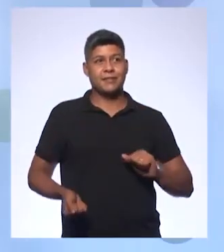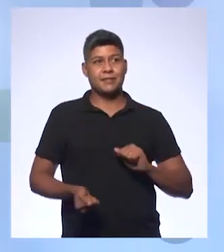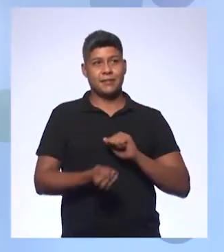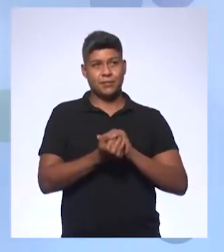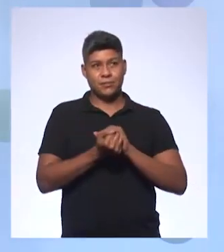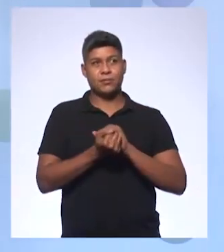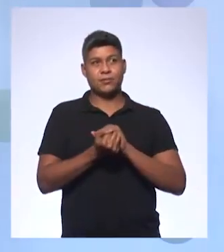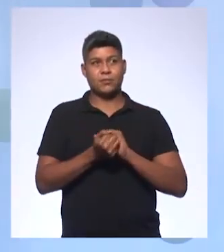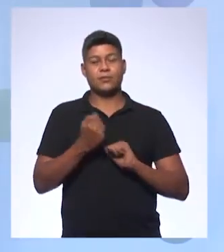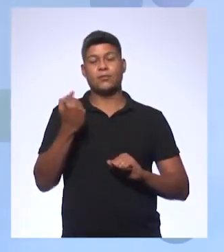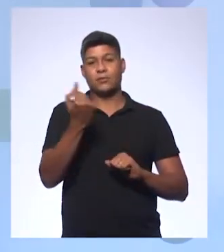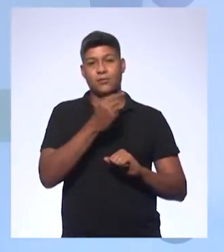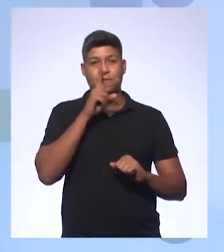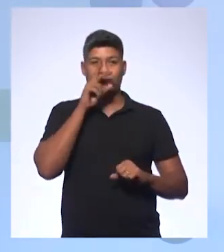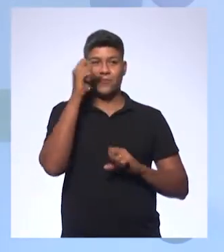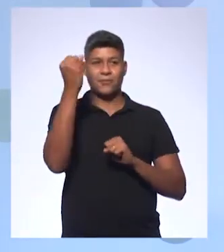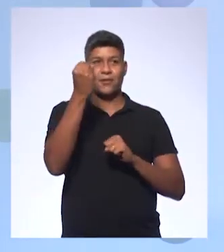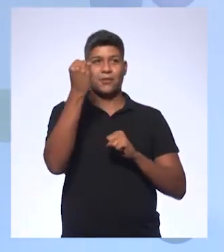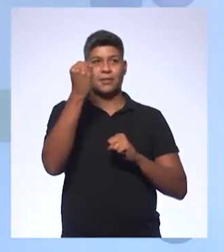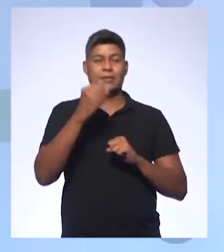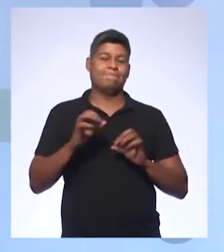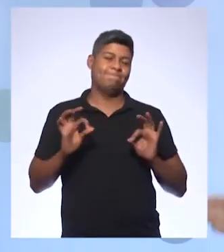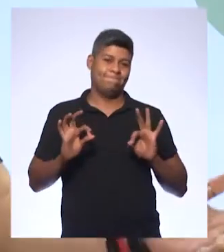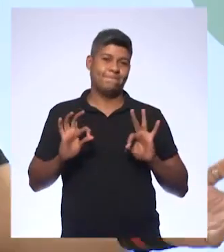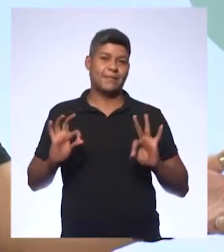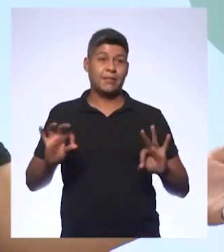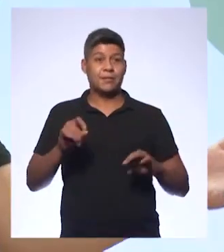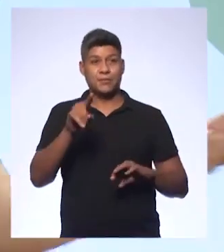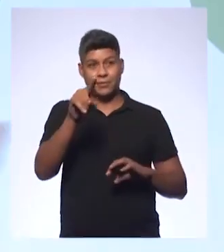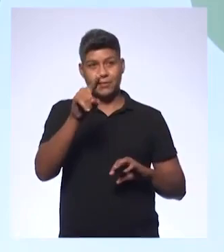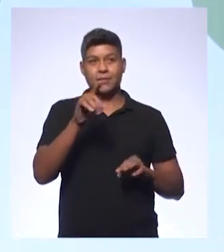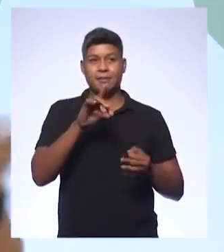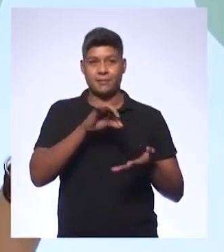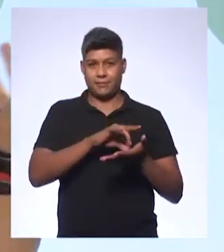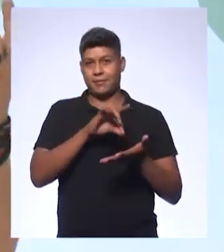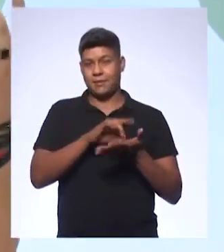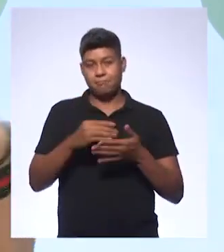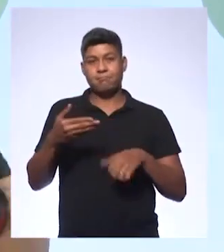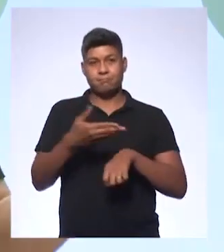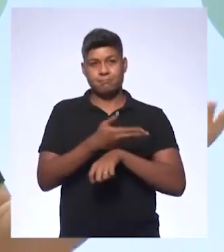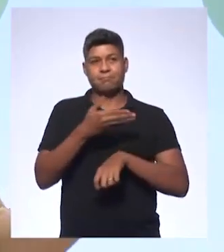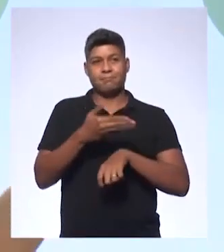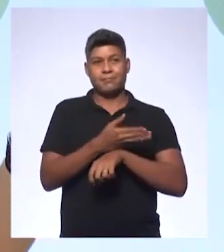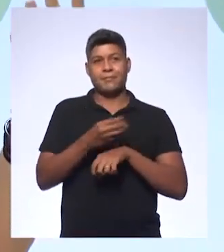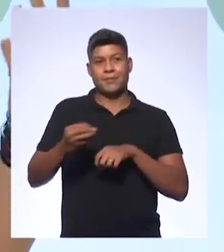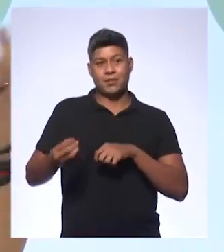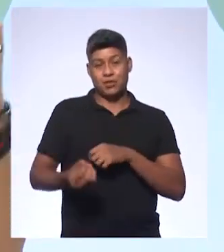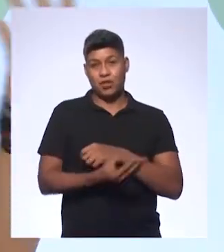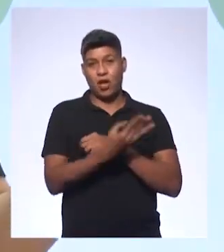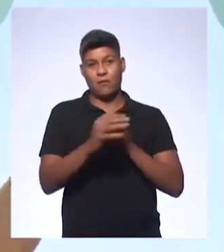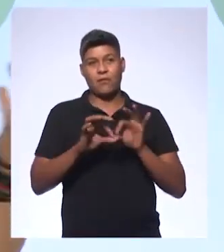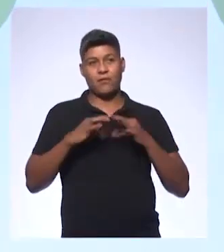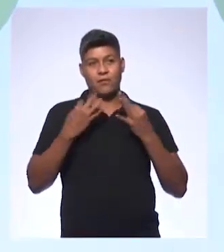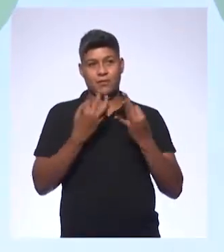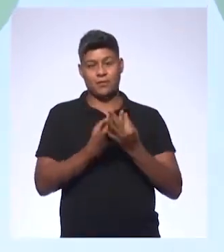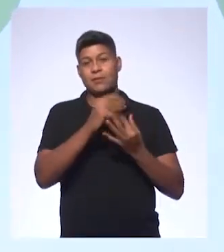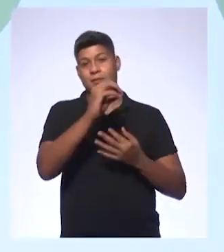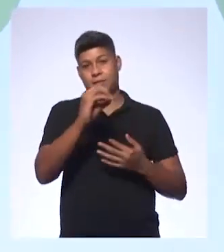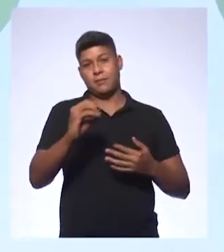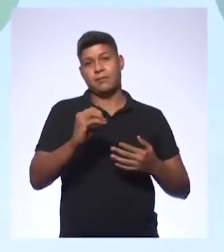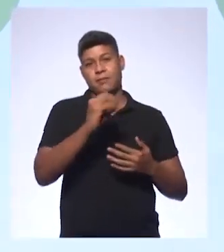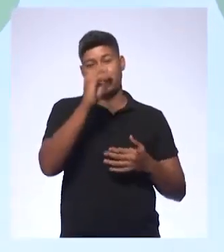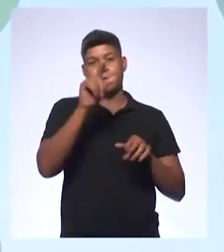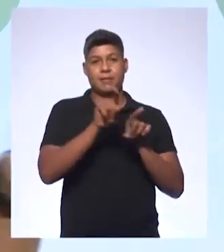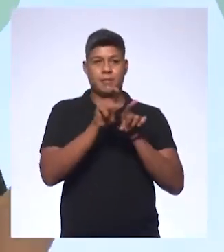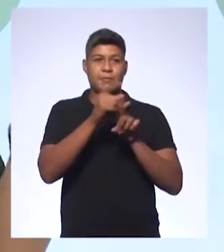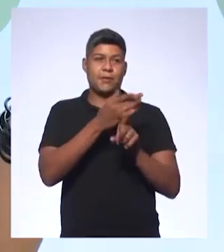né, nós somos muito mais fortes, não é, Fabi? Exatamente. Vocês, na verdade, também são parte da nossa nova família, né? Que é a família Sem de Mídias, e dos